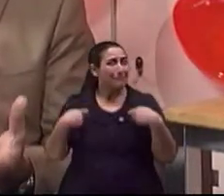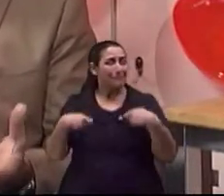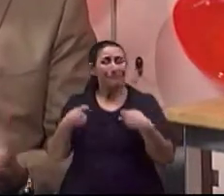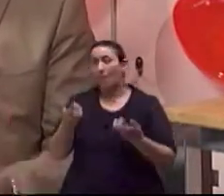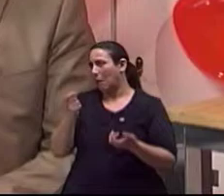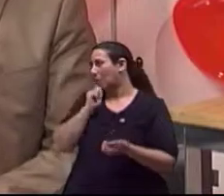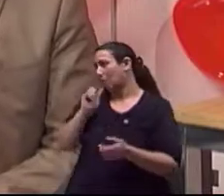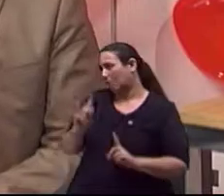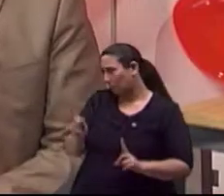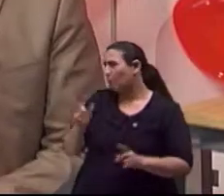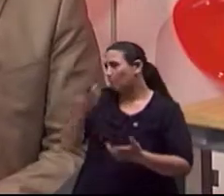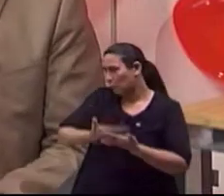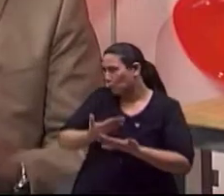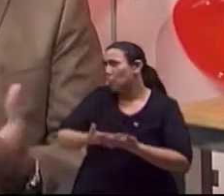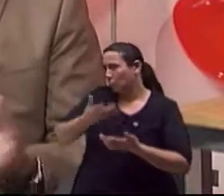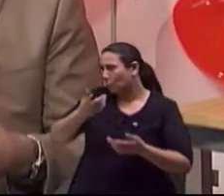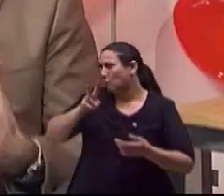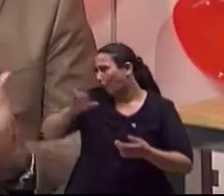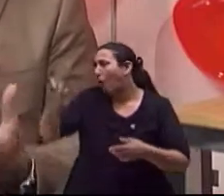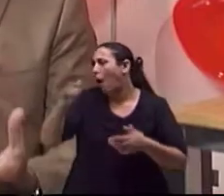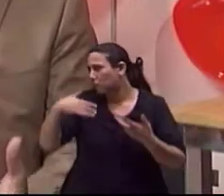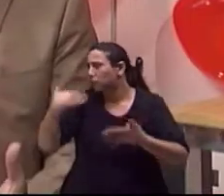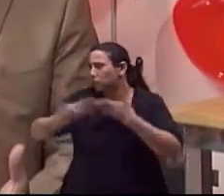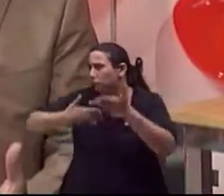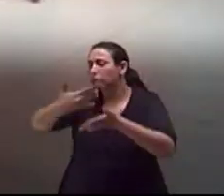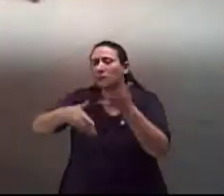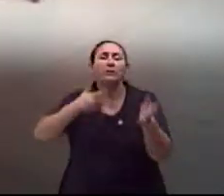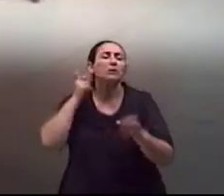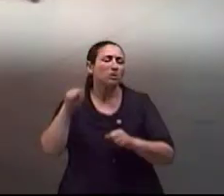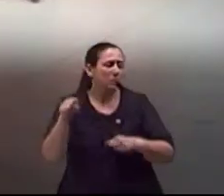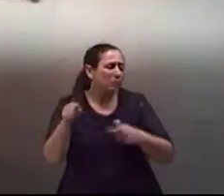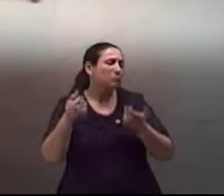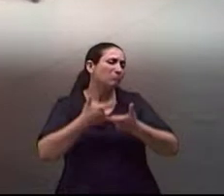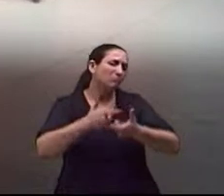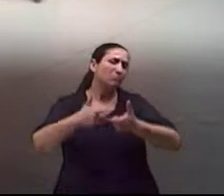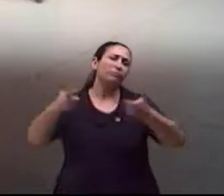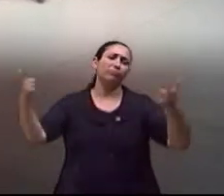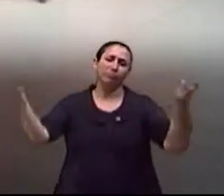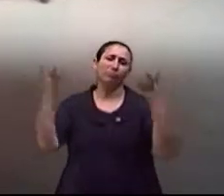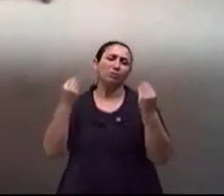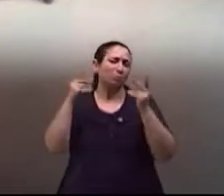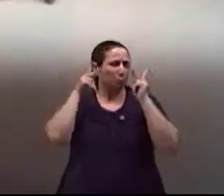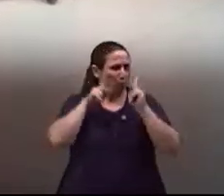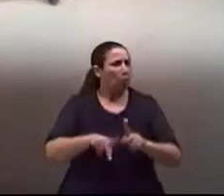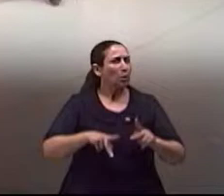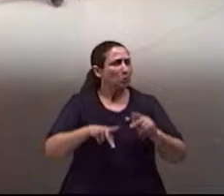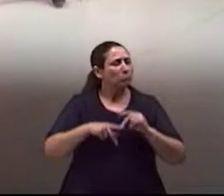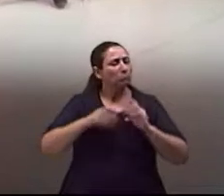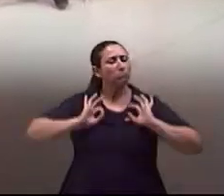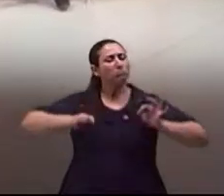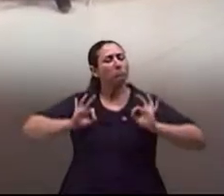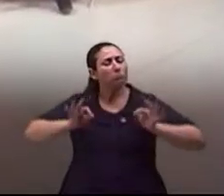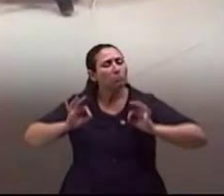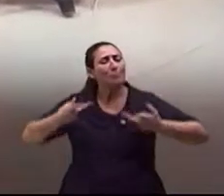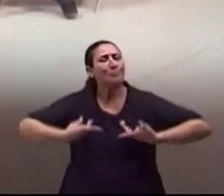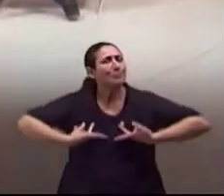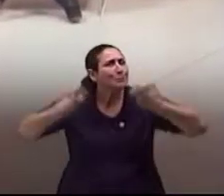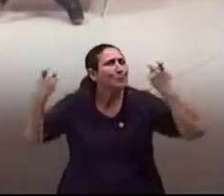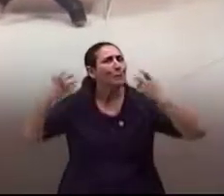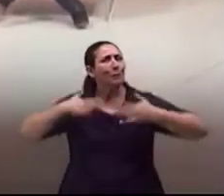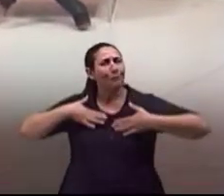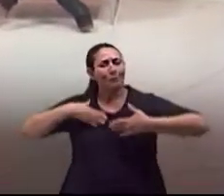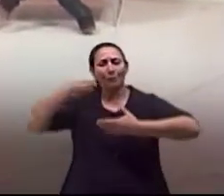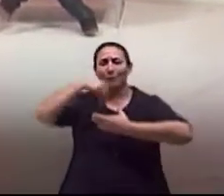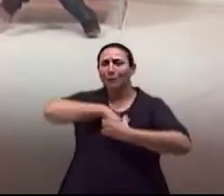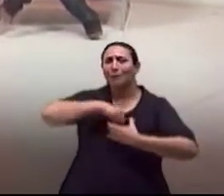não se caminhando aa é eu diria que ultimamente vem crescendo muito o interesse das pessoas nisso e cada vez se trabalha de uma forma mais séria no